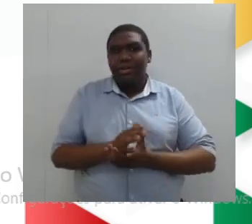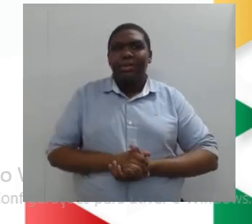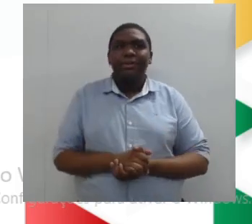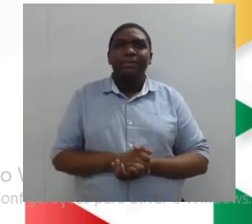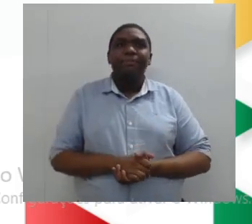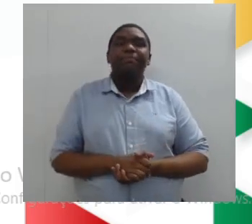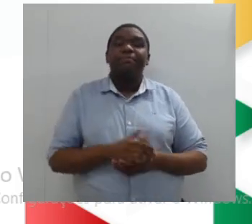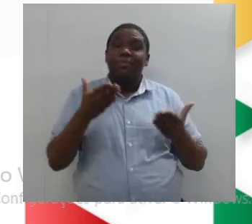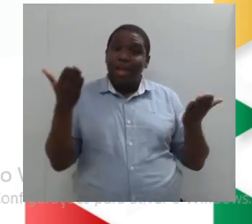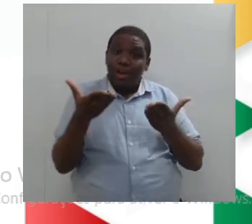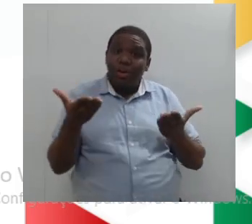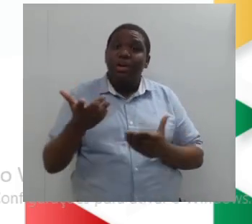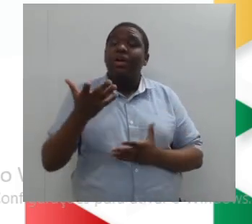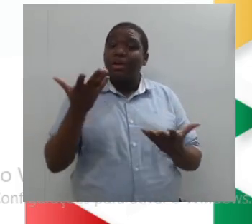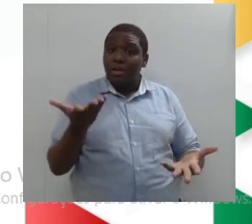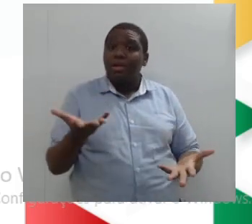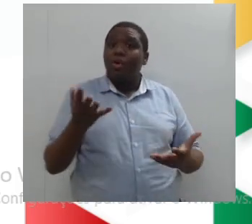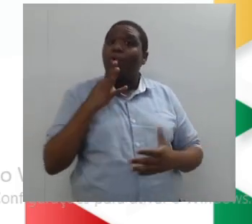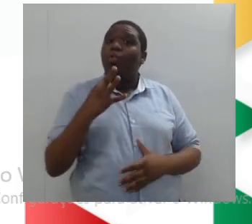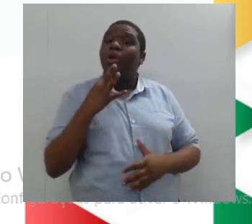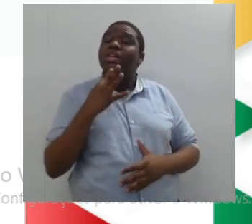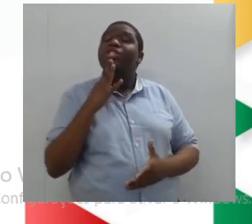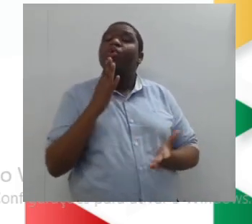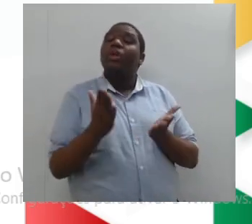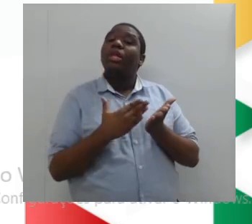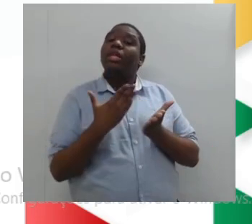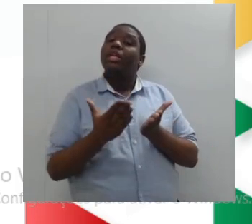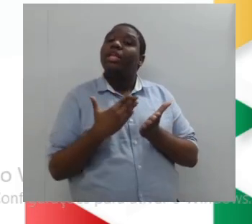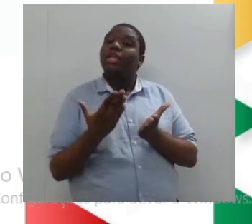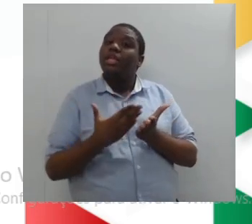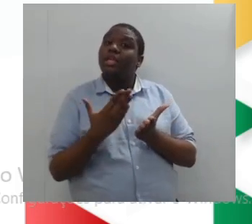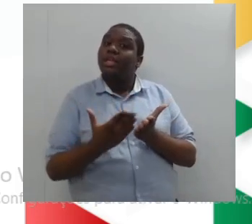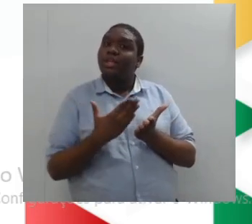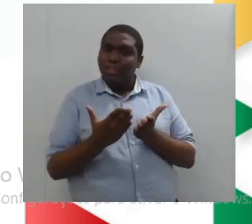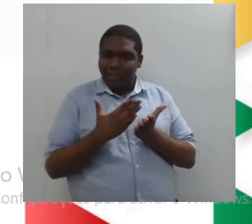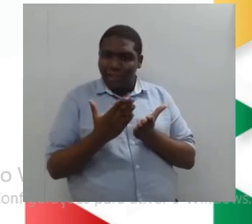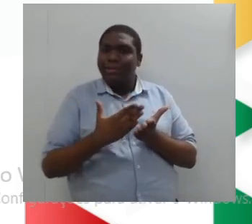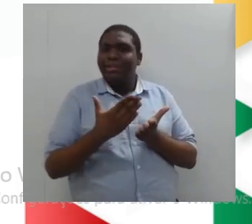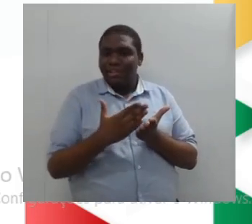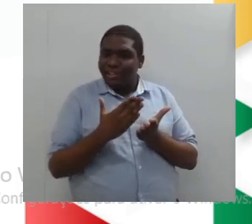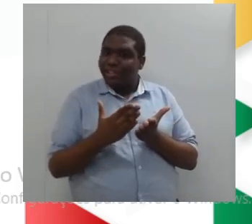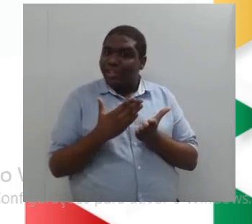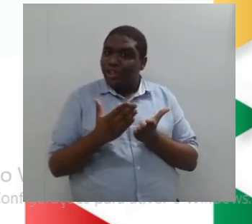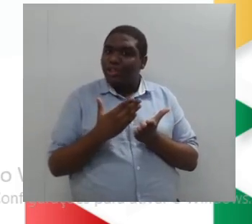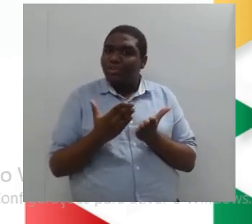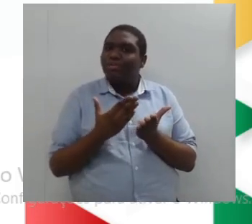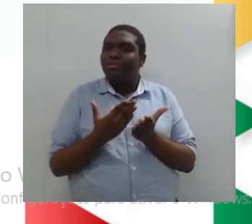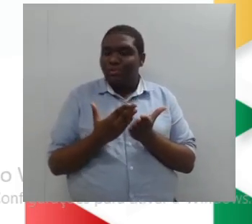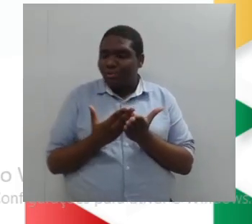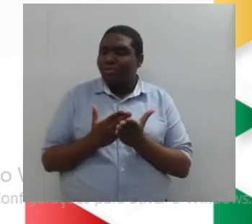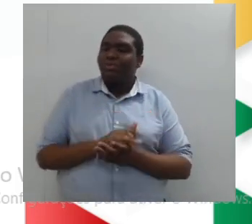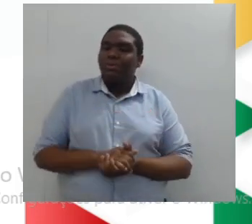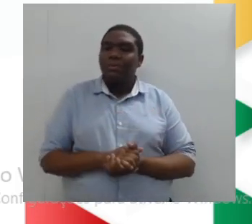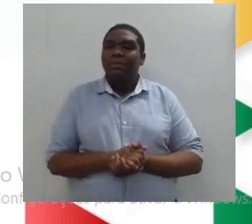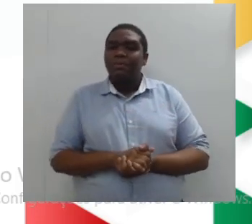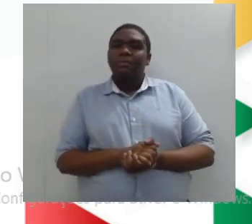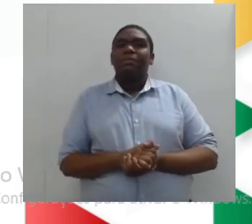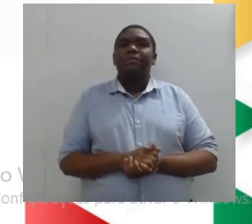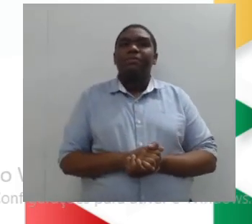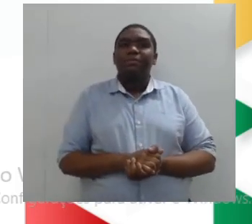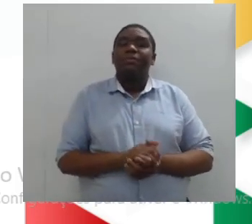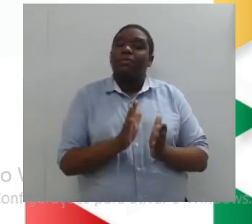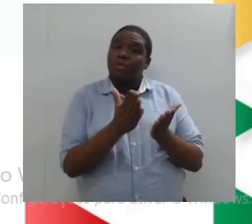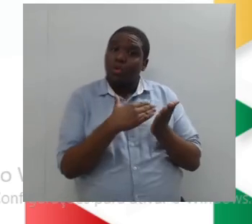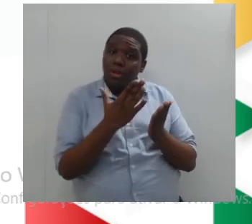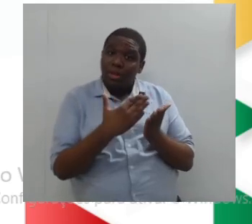aqui, agora, vamos conhecer a literatura sagrada, o livro sagrado, certo? O